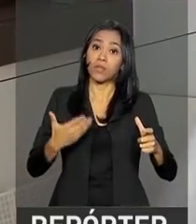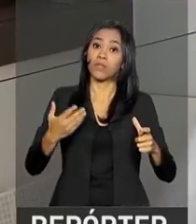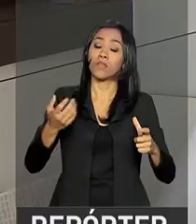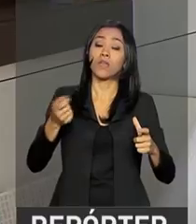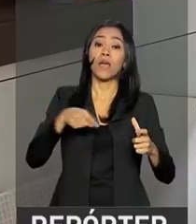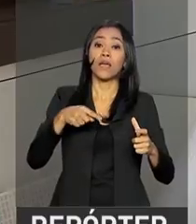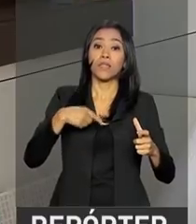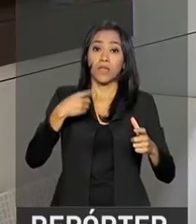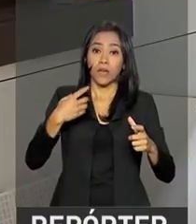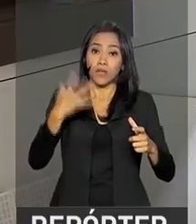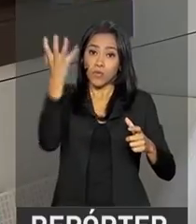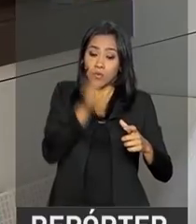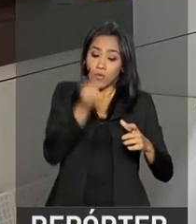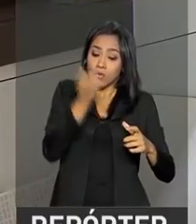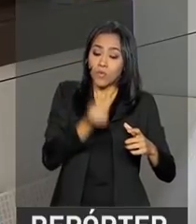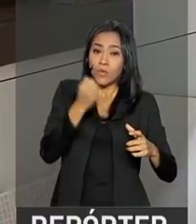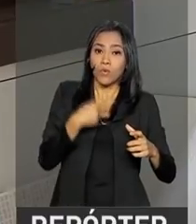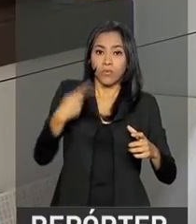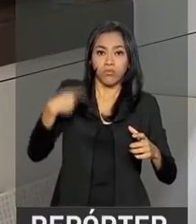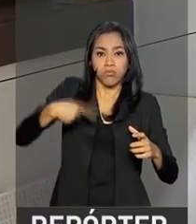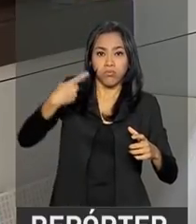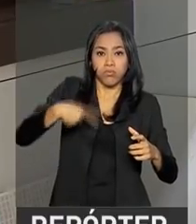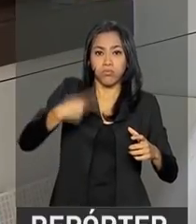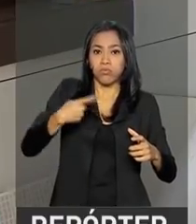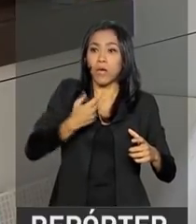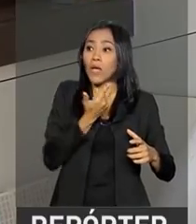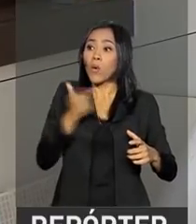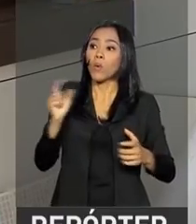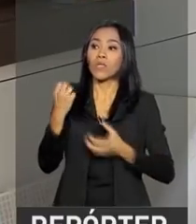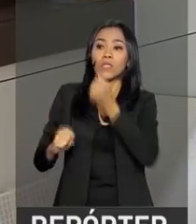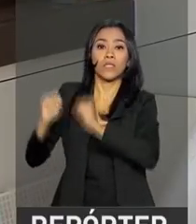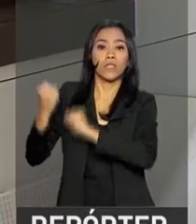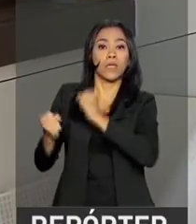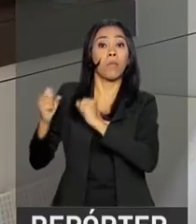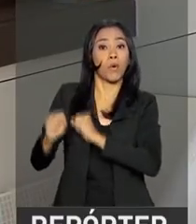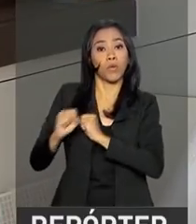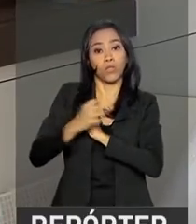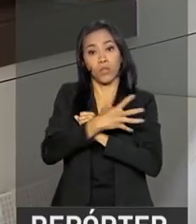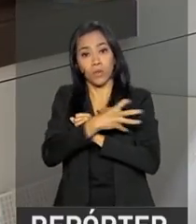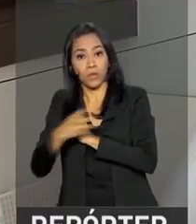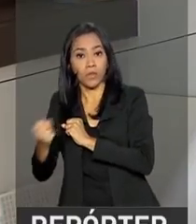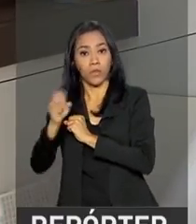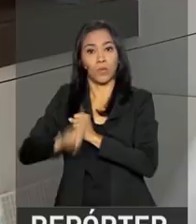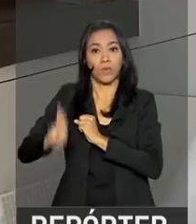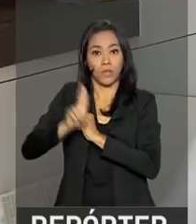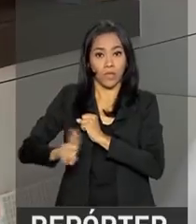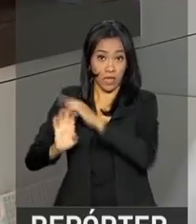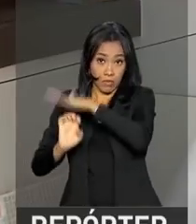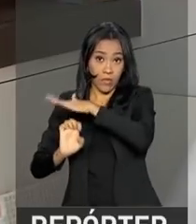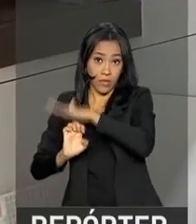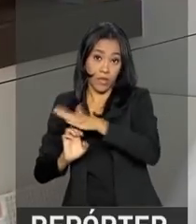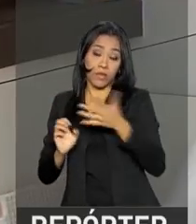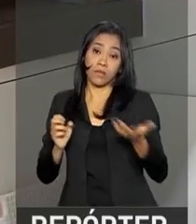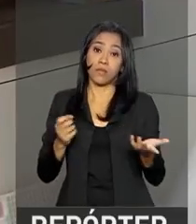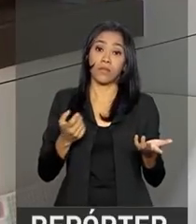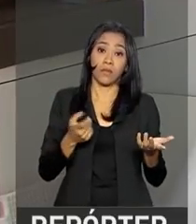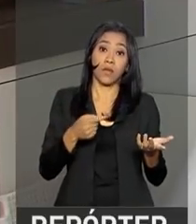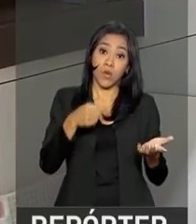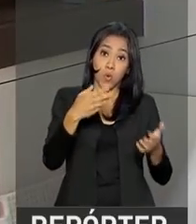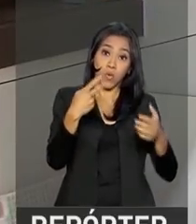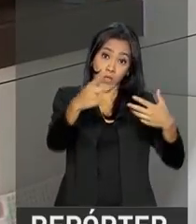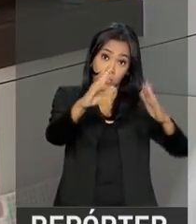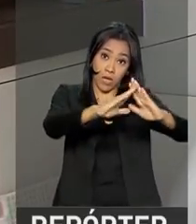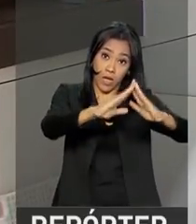gerada em outra unidade consumidora ou ainda você pode ter essa energia sendo gerada na sua própria residência por exemplo